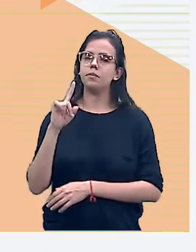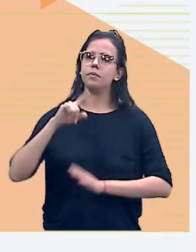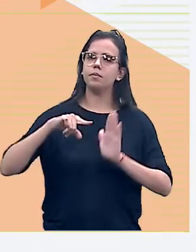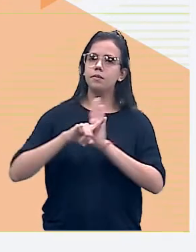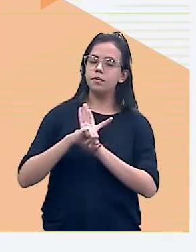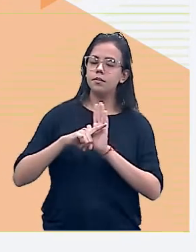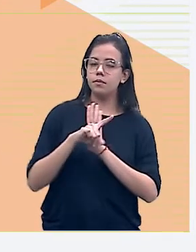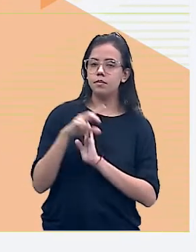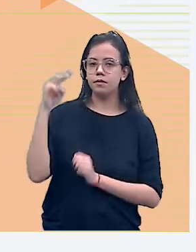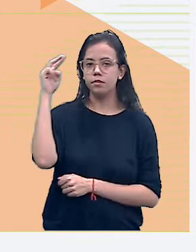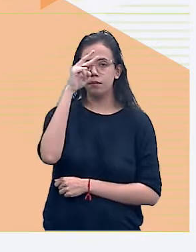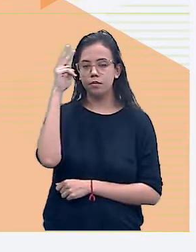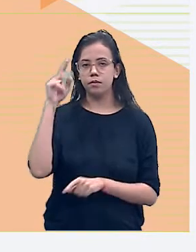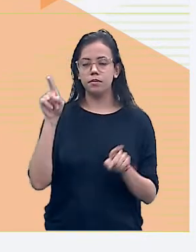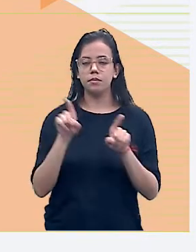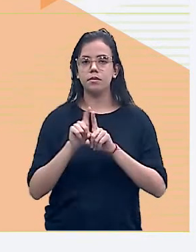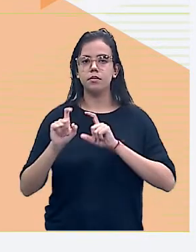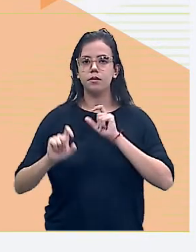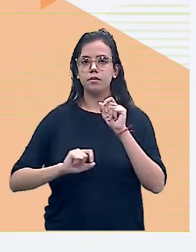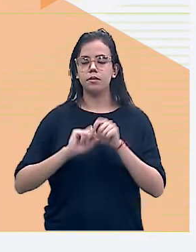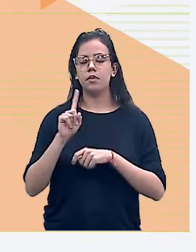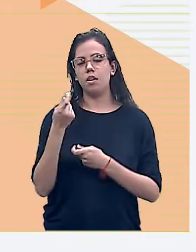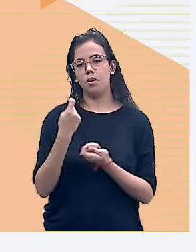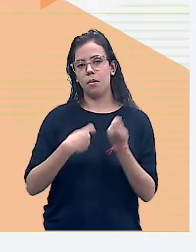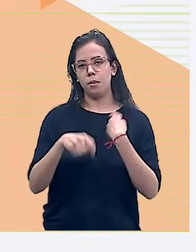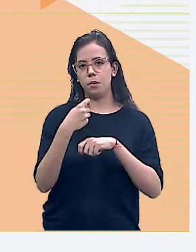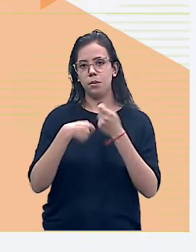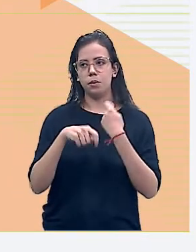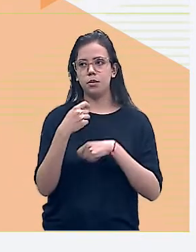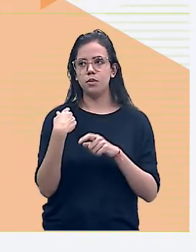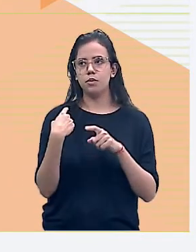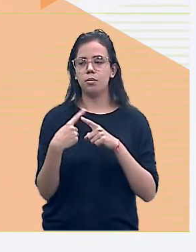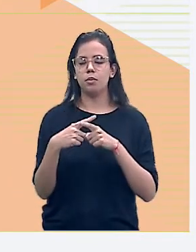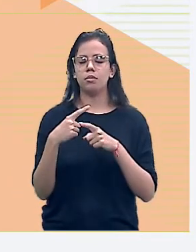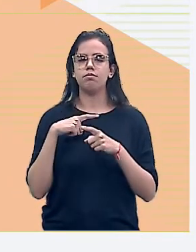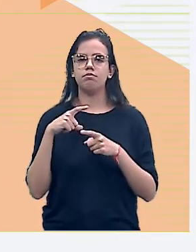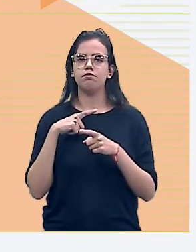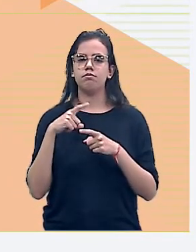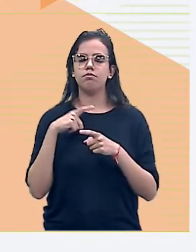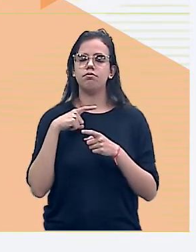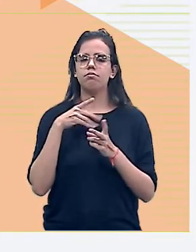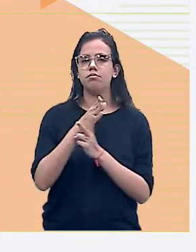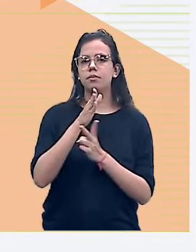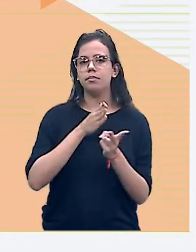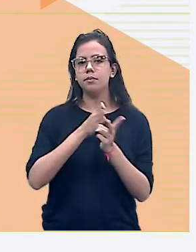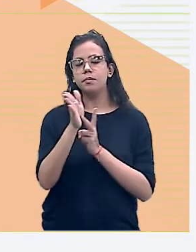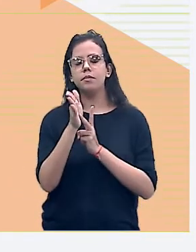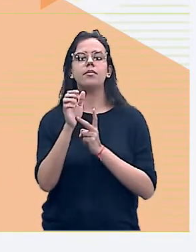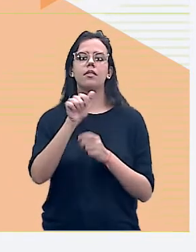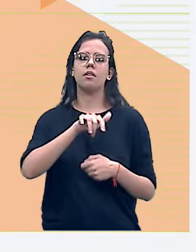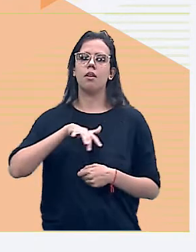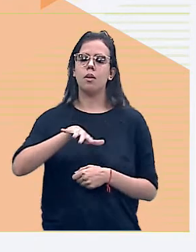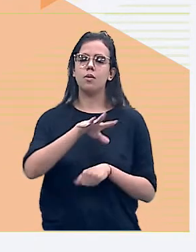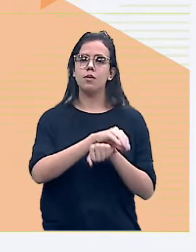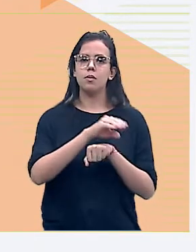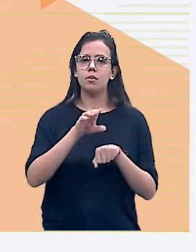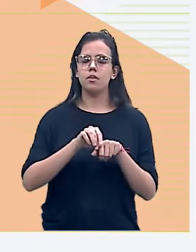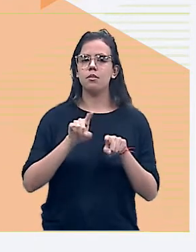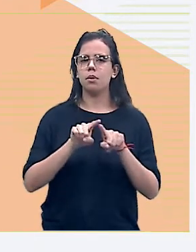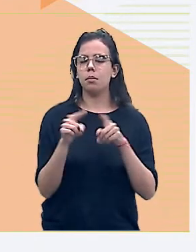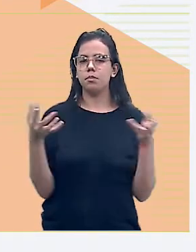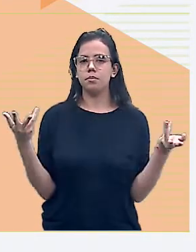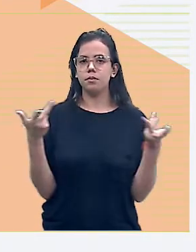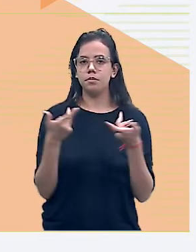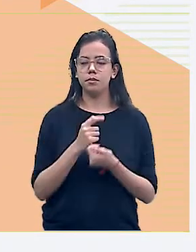como ele também é entendido como um economista ele é um cara que trânsito por essas áreas do saber mas é alguém destruir um